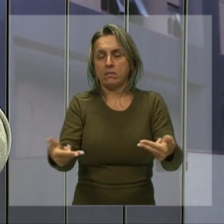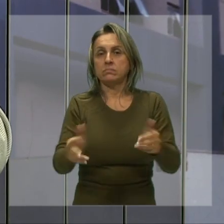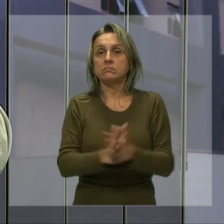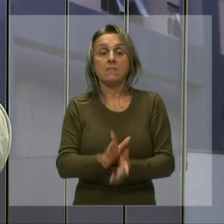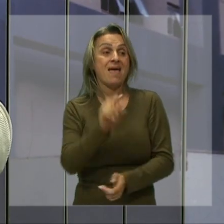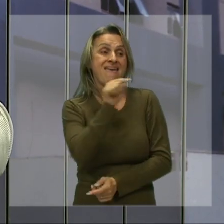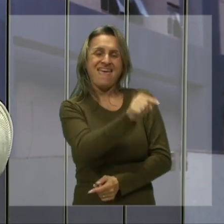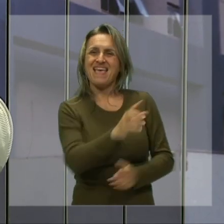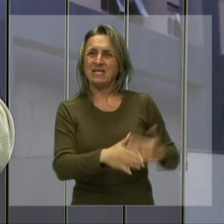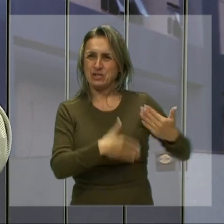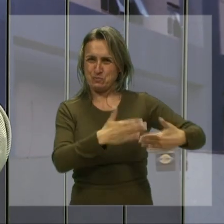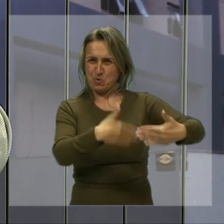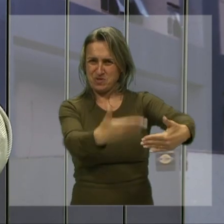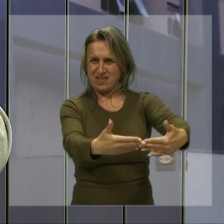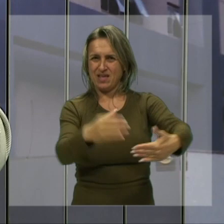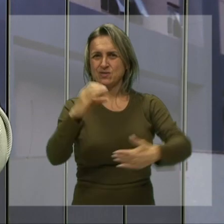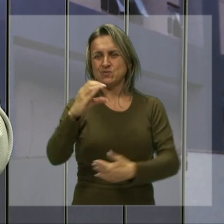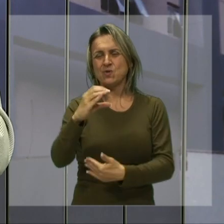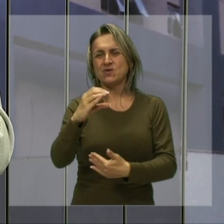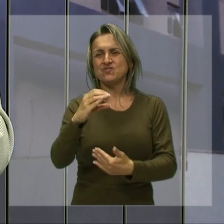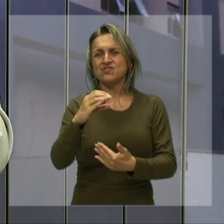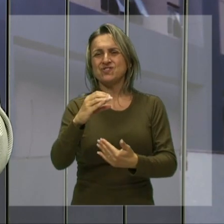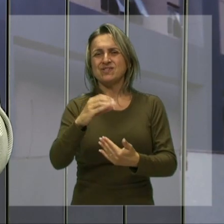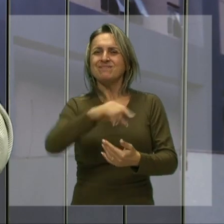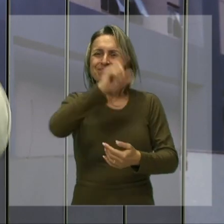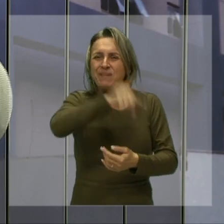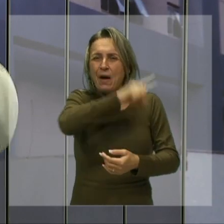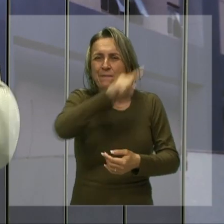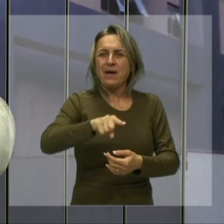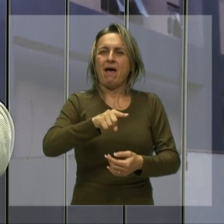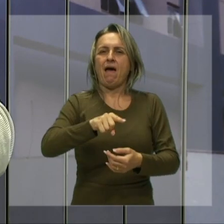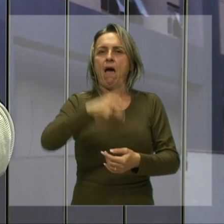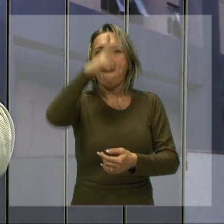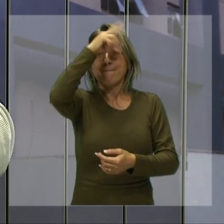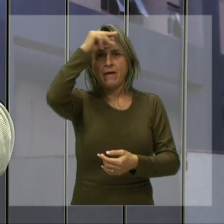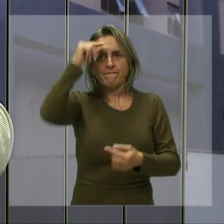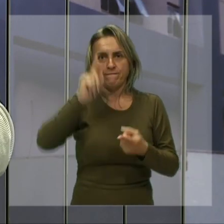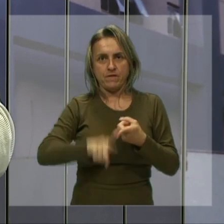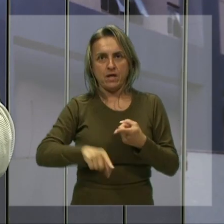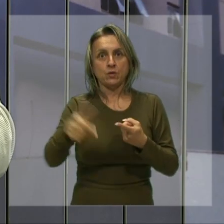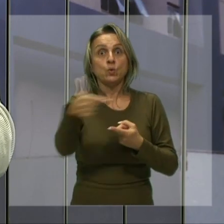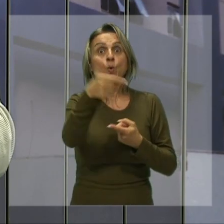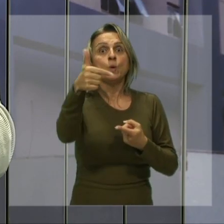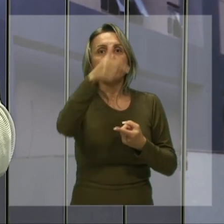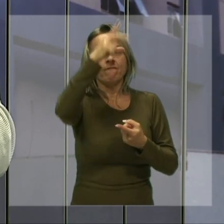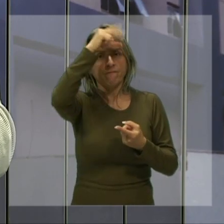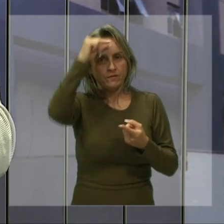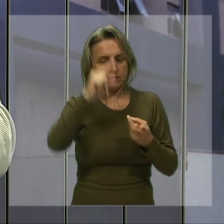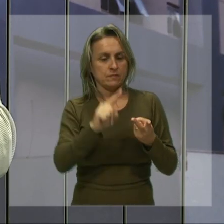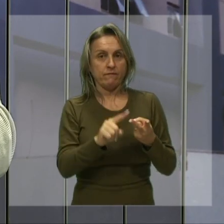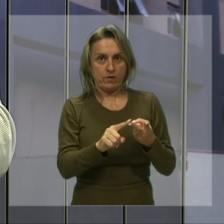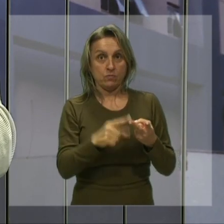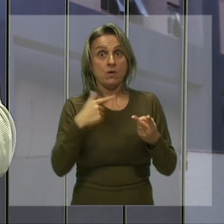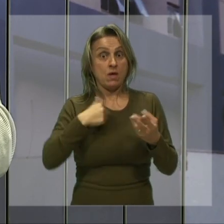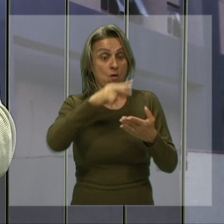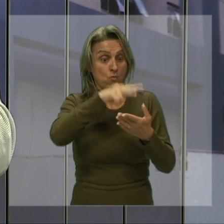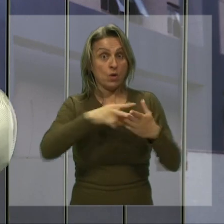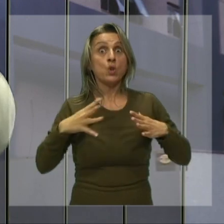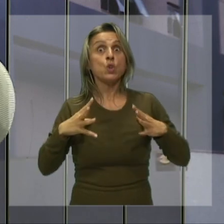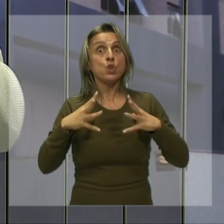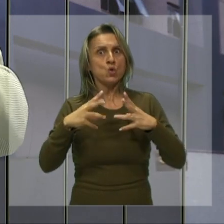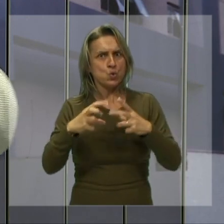de cassação da chapa do prefeito e do vice, eu li tudo. O inquérito feito pelo Ministério